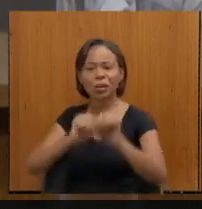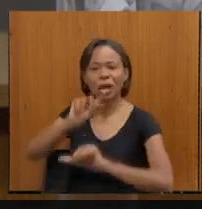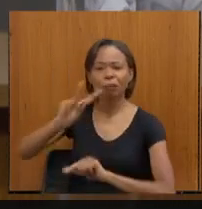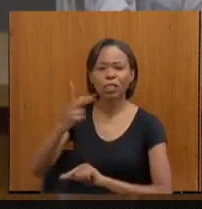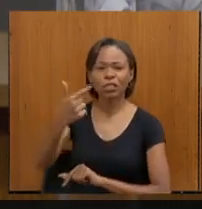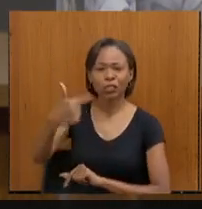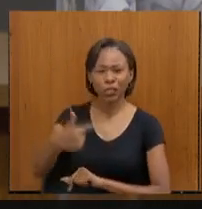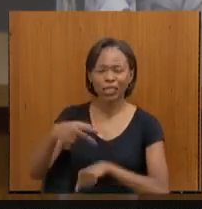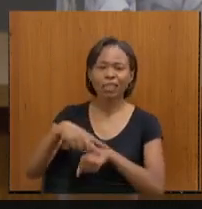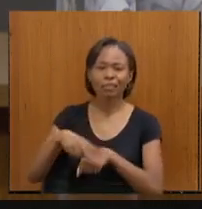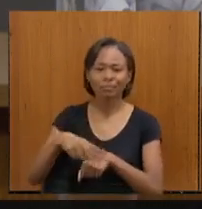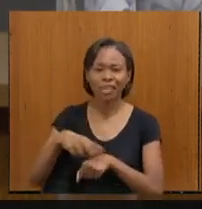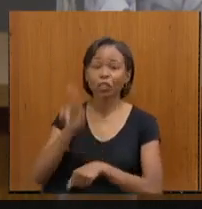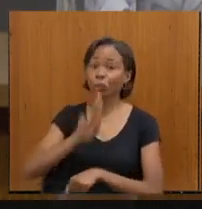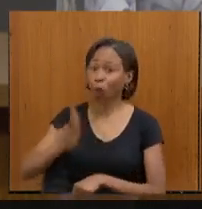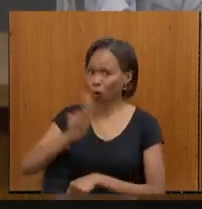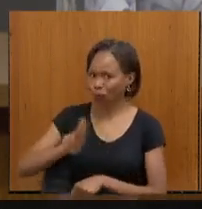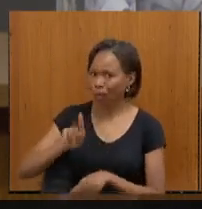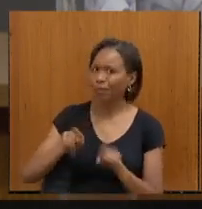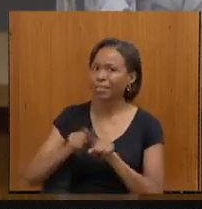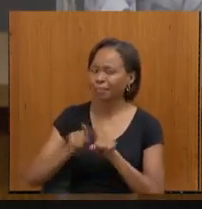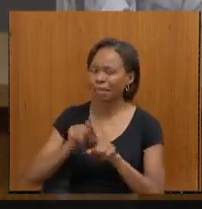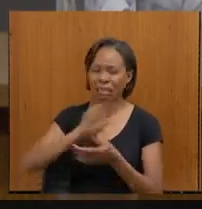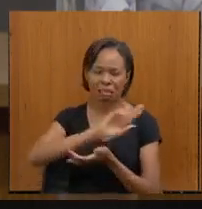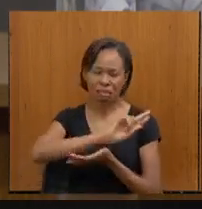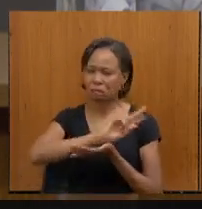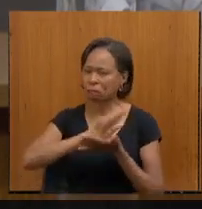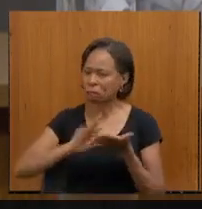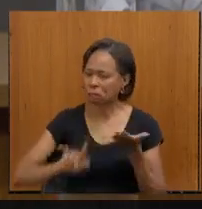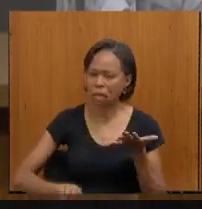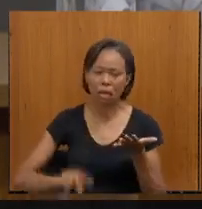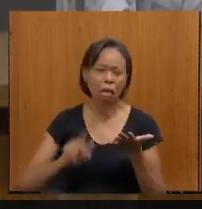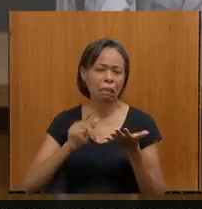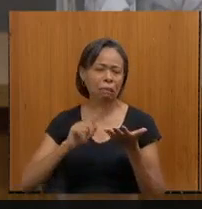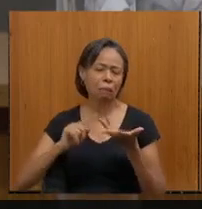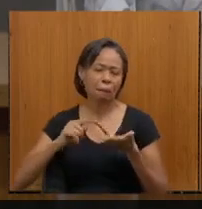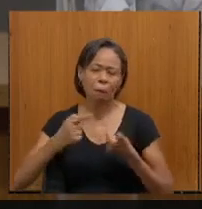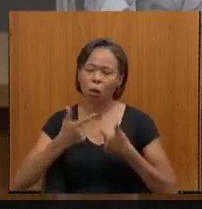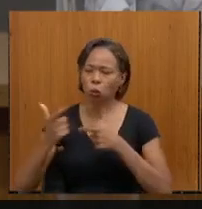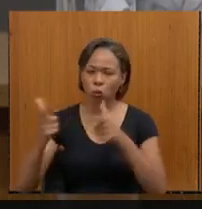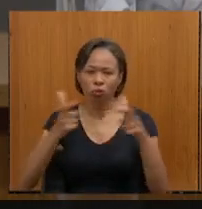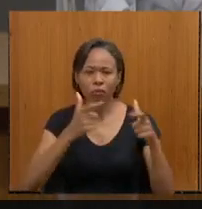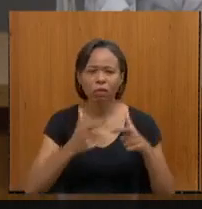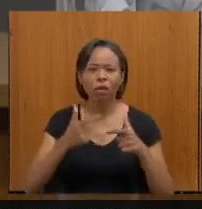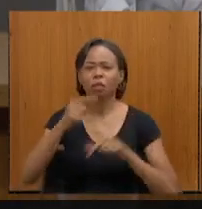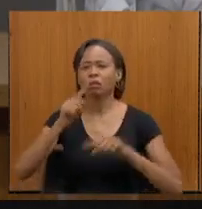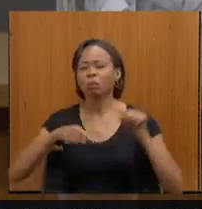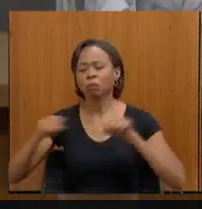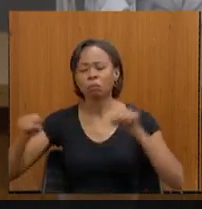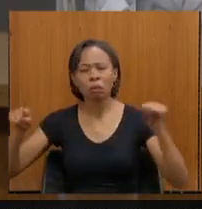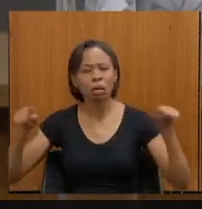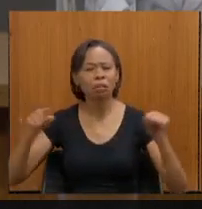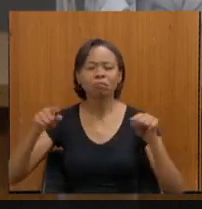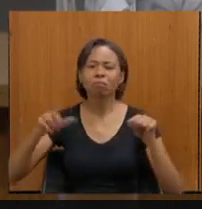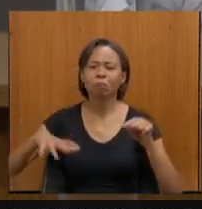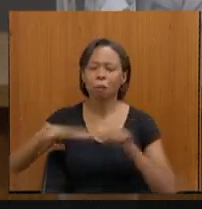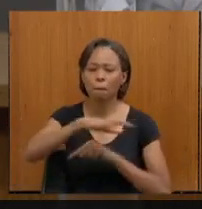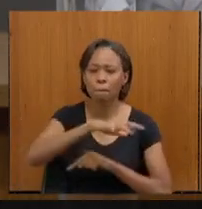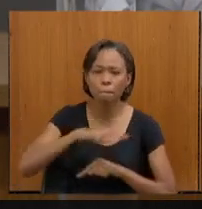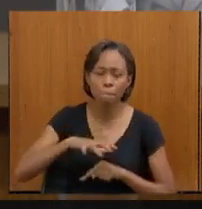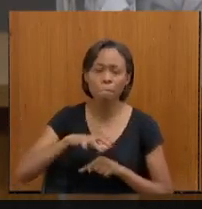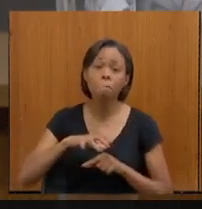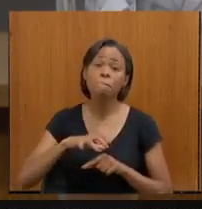e de uso de hidrogênio Verde em vários momentos em várias ramificações que que eu acabei de mostrar mencionar